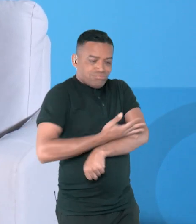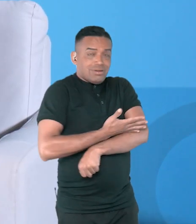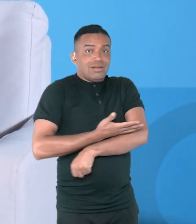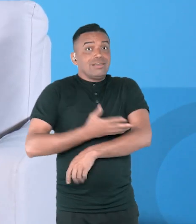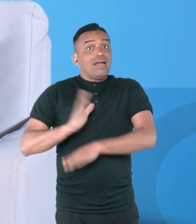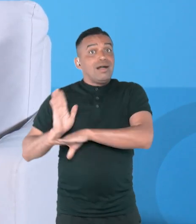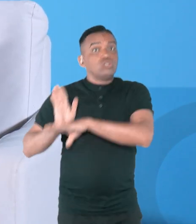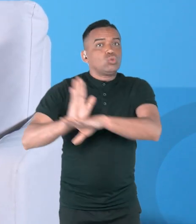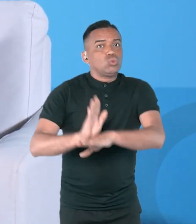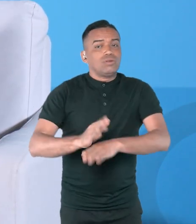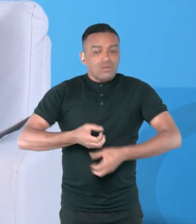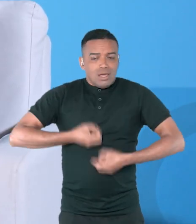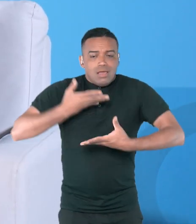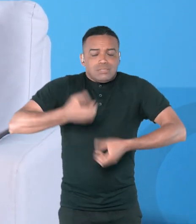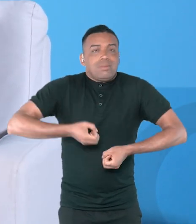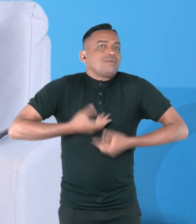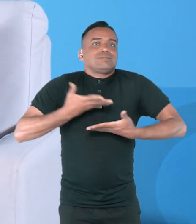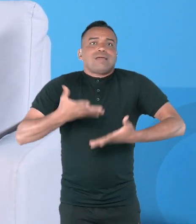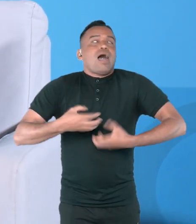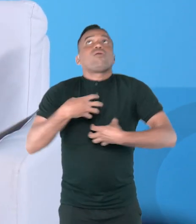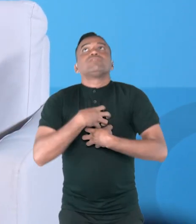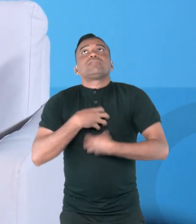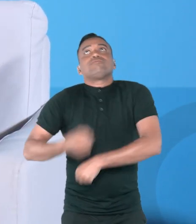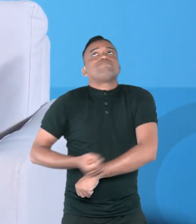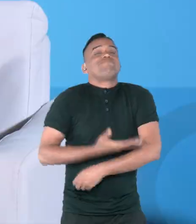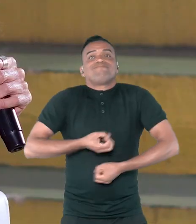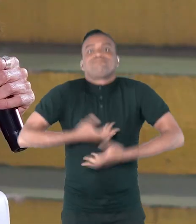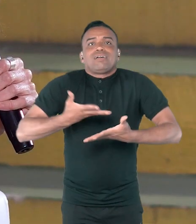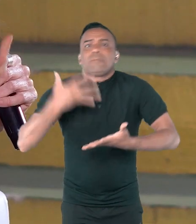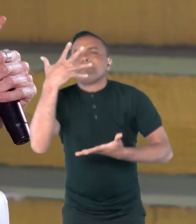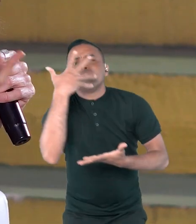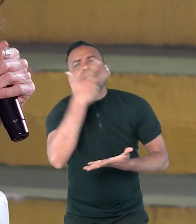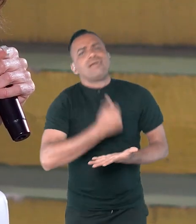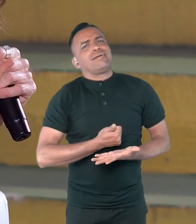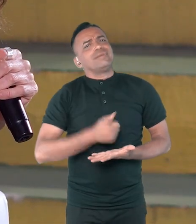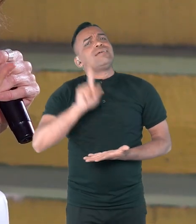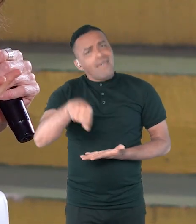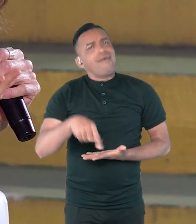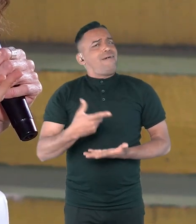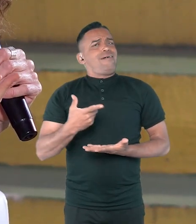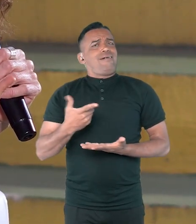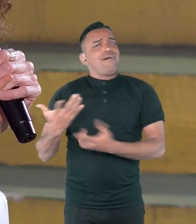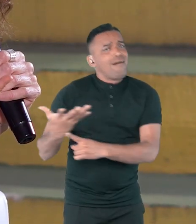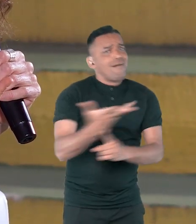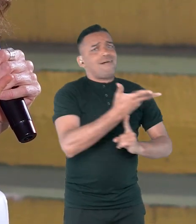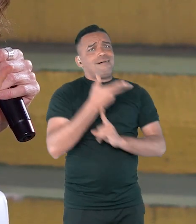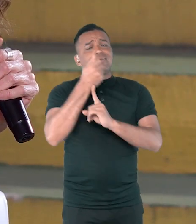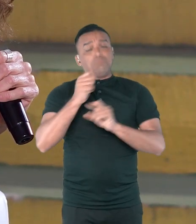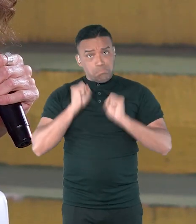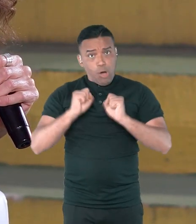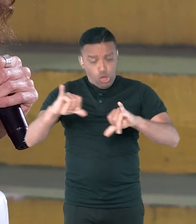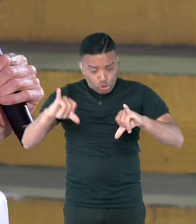te dá voz hoje e que te alivia em beleza. Essa que é a coisa.